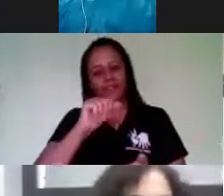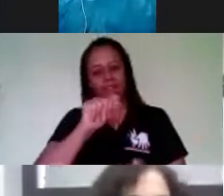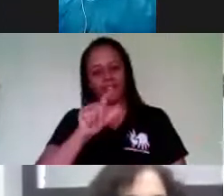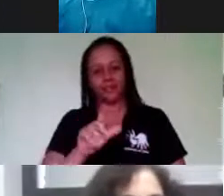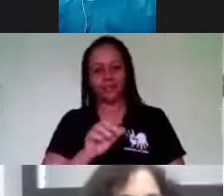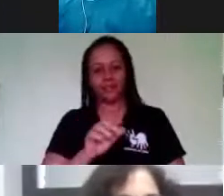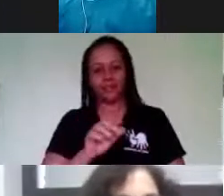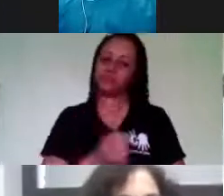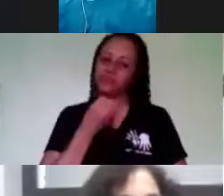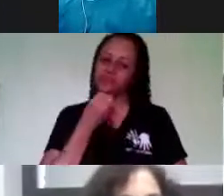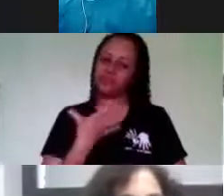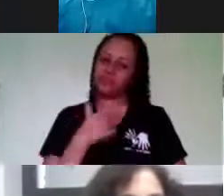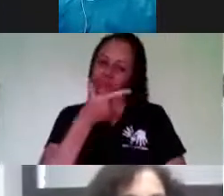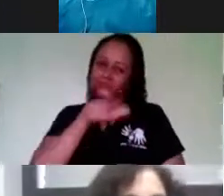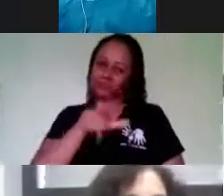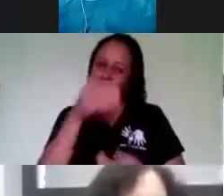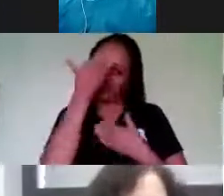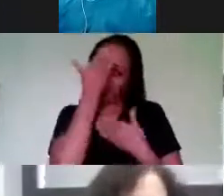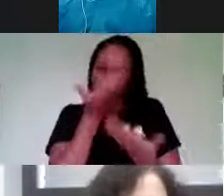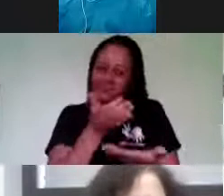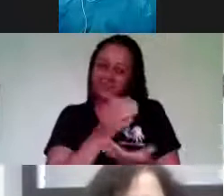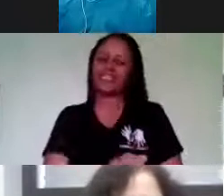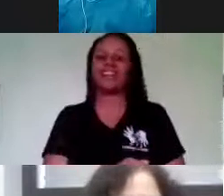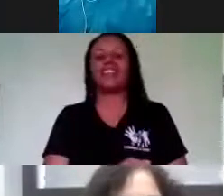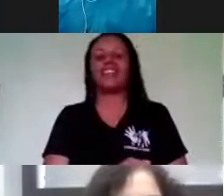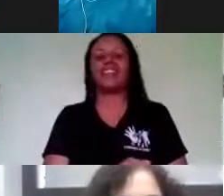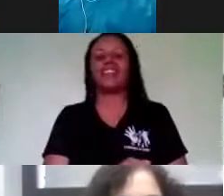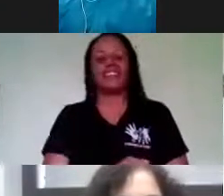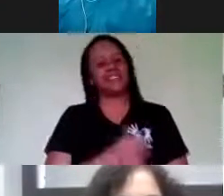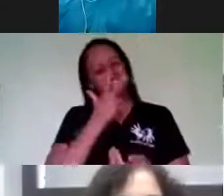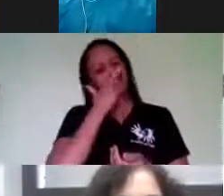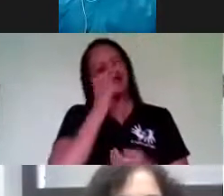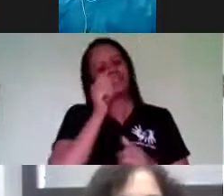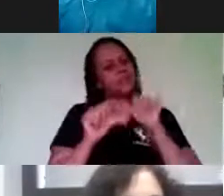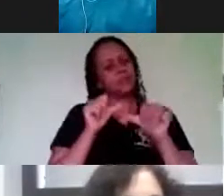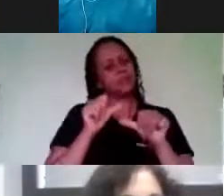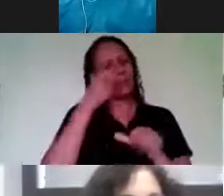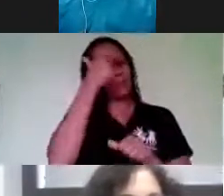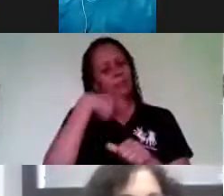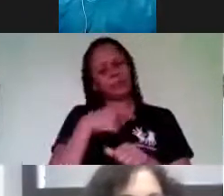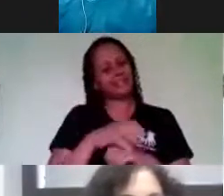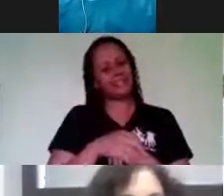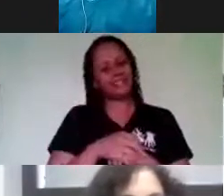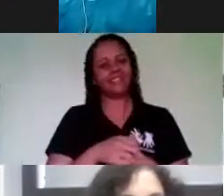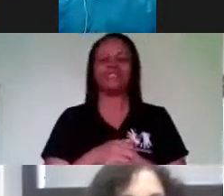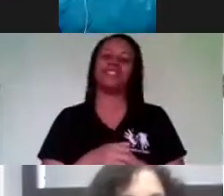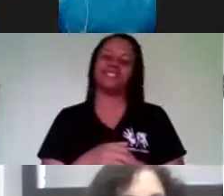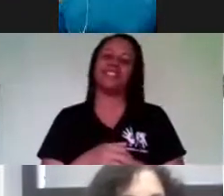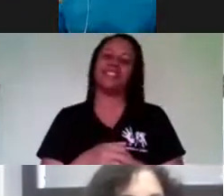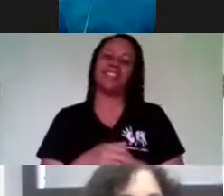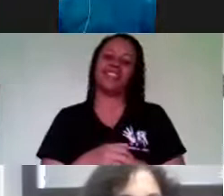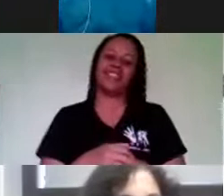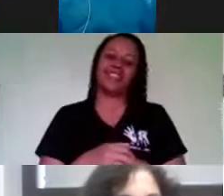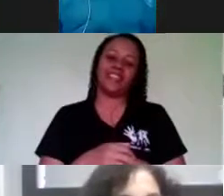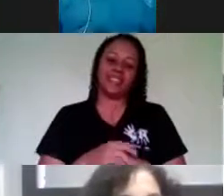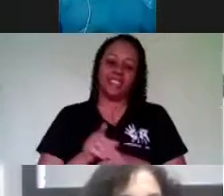Bom, mais uma vez, muito obrigado. E, na verdade, acho até que a gente não mudou, não mudou de assunto. Isso que o Flávio